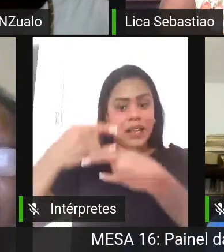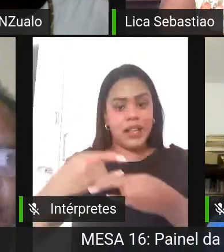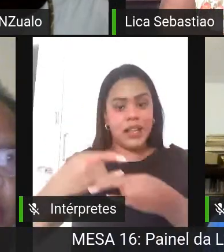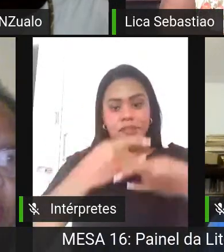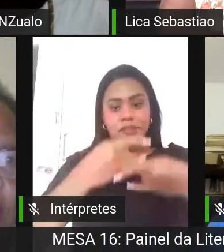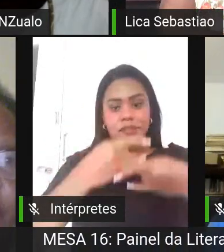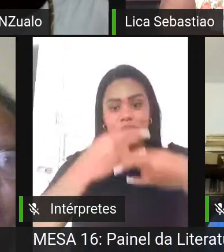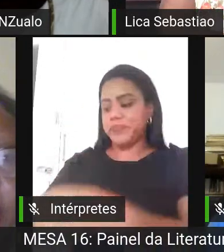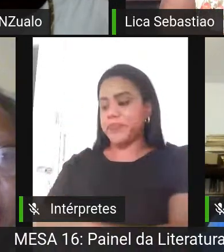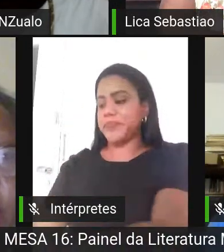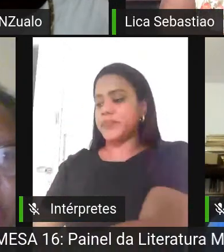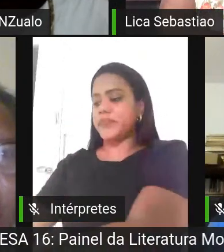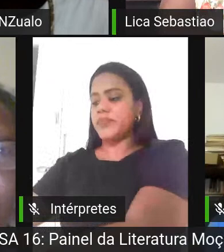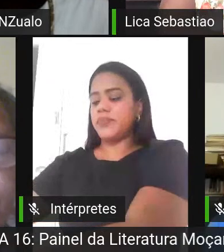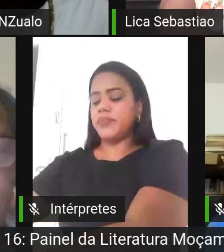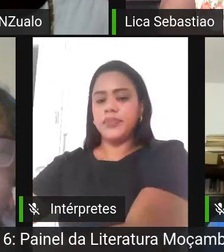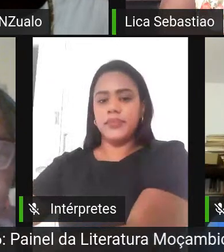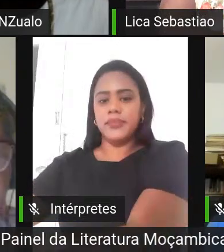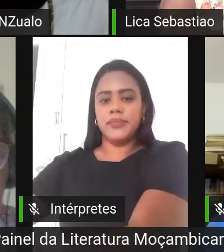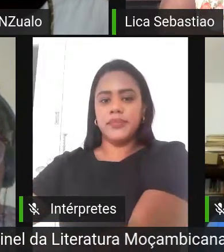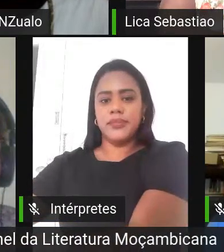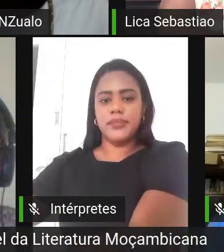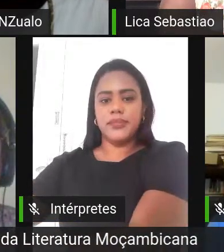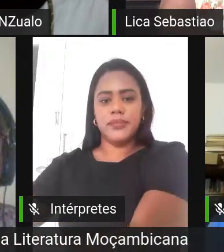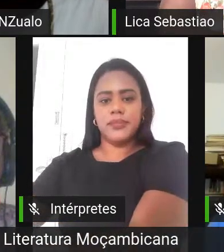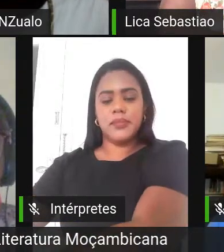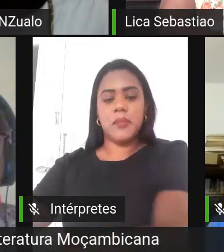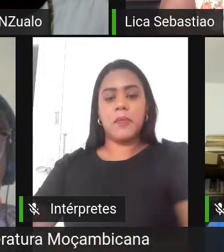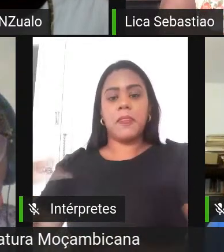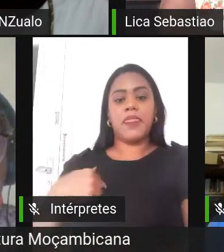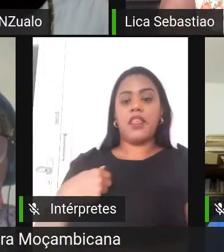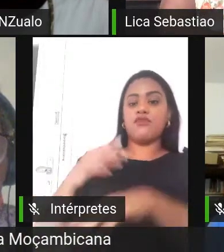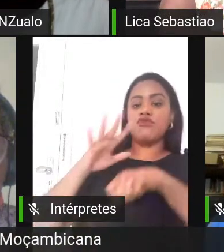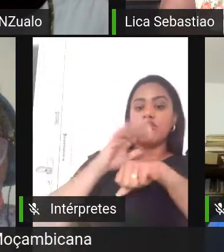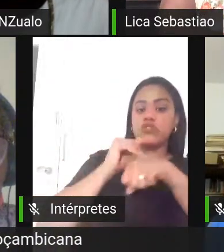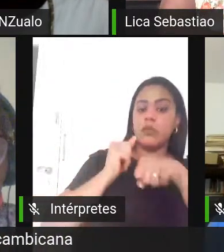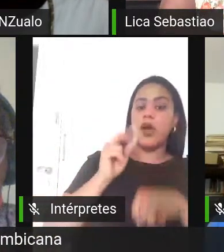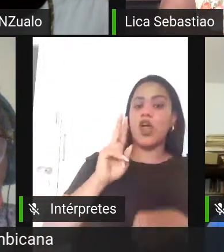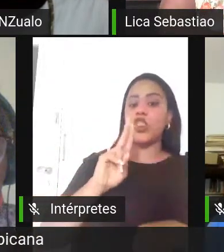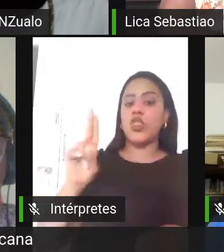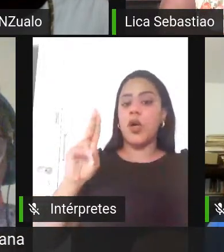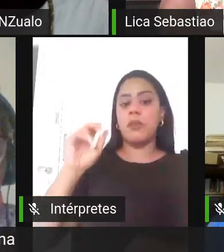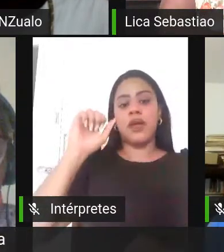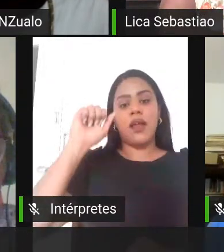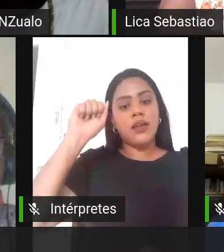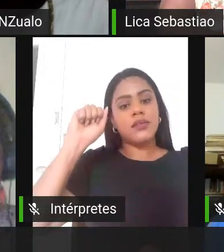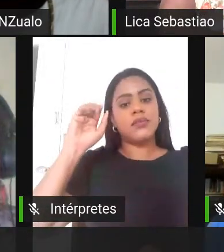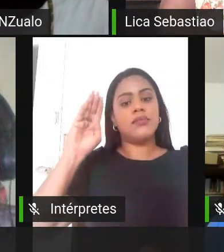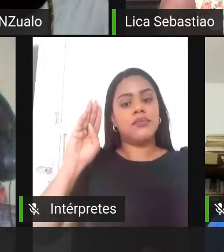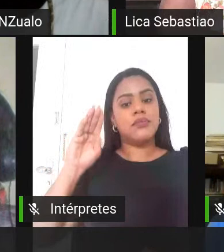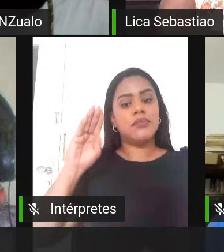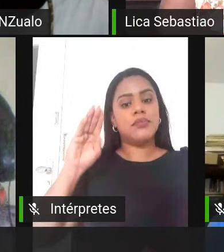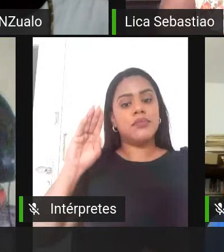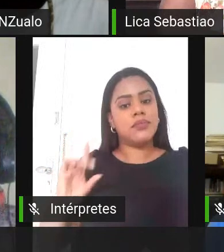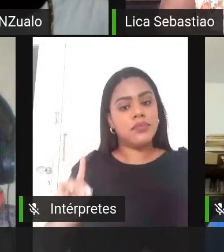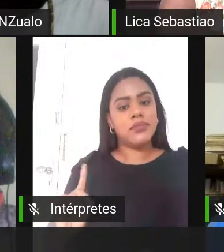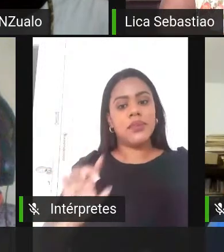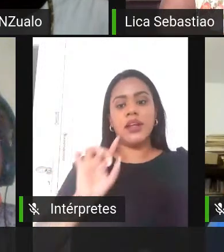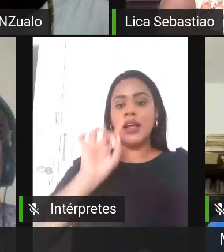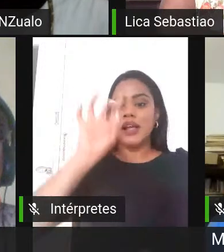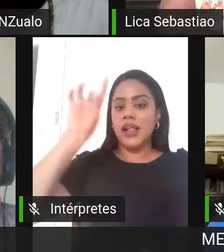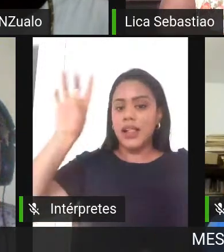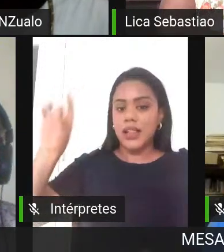apresentar por ordem alfabética. Gostaria de começar por apresentar o Remédios, mas ele neste momento ainda está a